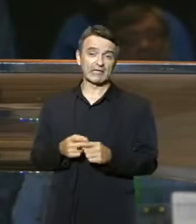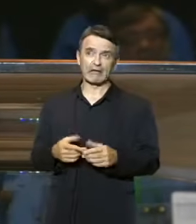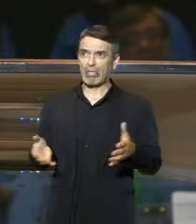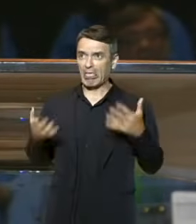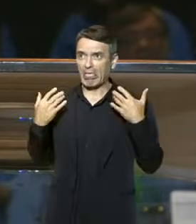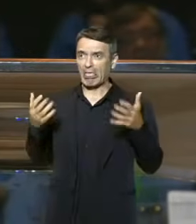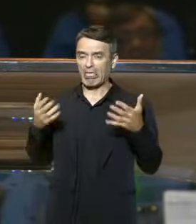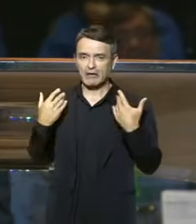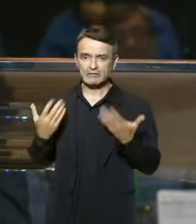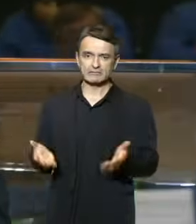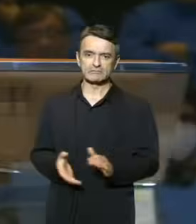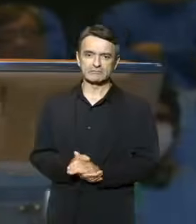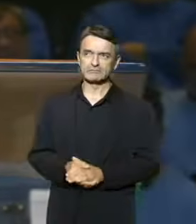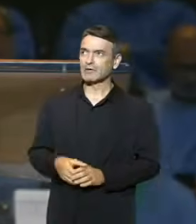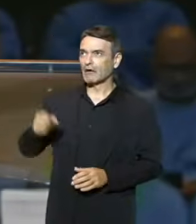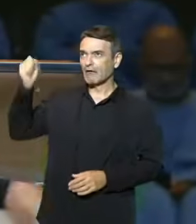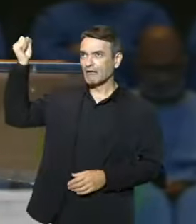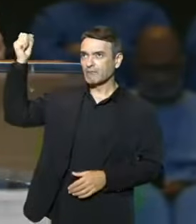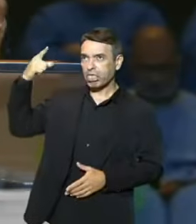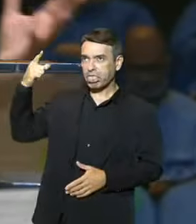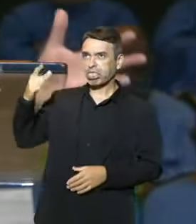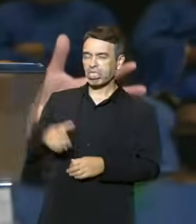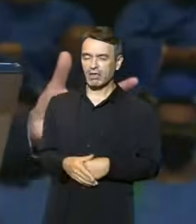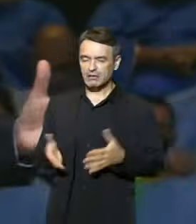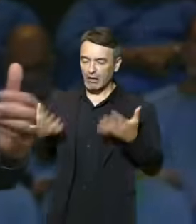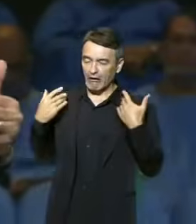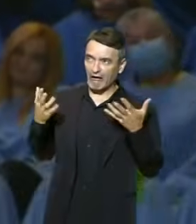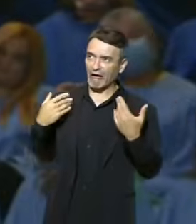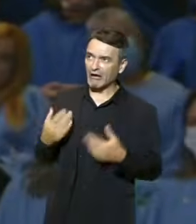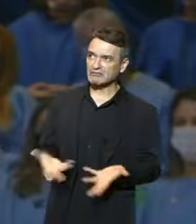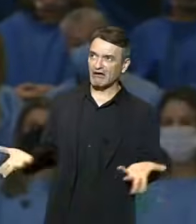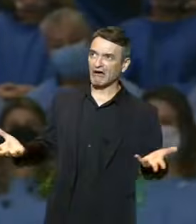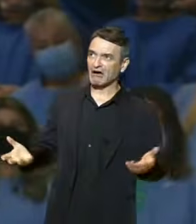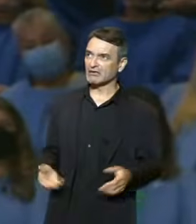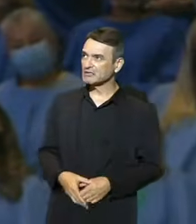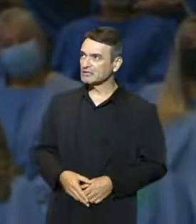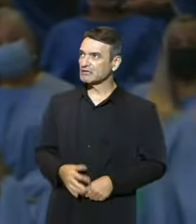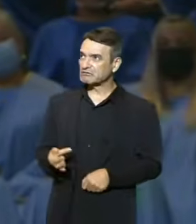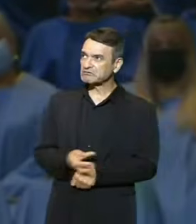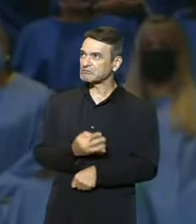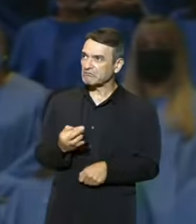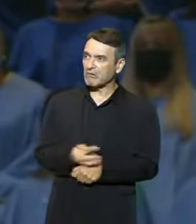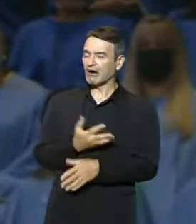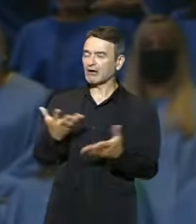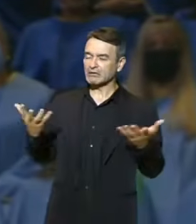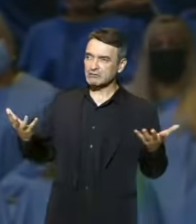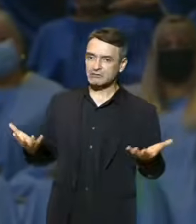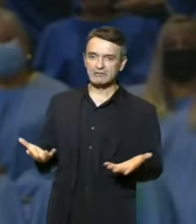E aí fica reclamando que está sol demais, está calor demais, ninguém aguenta mais.